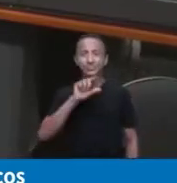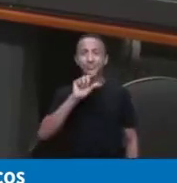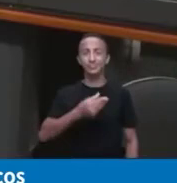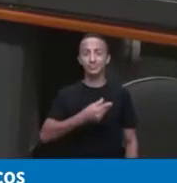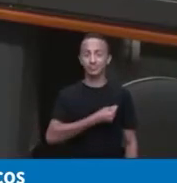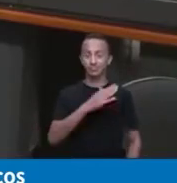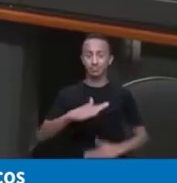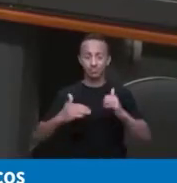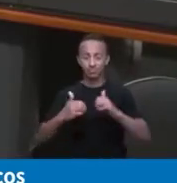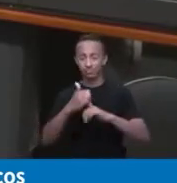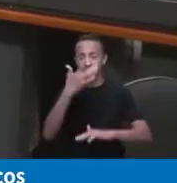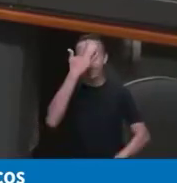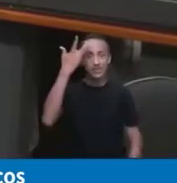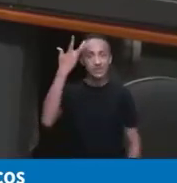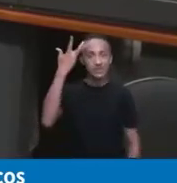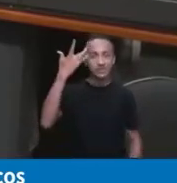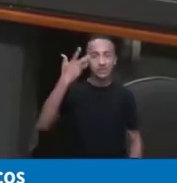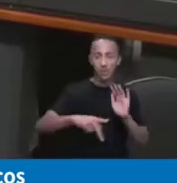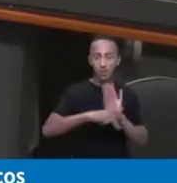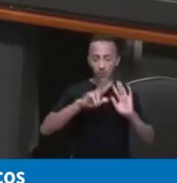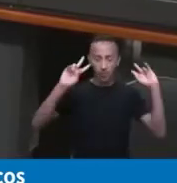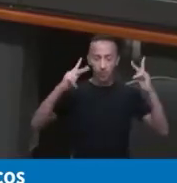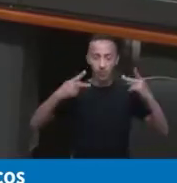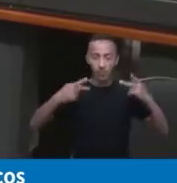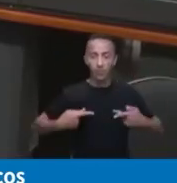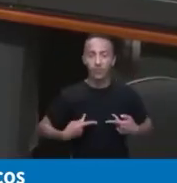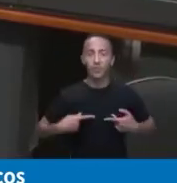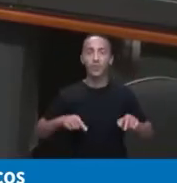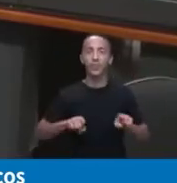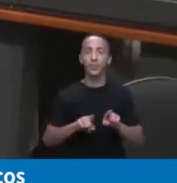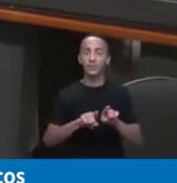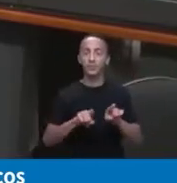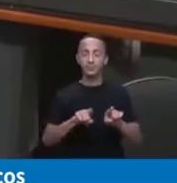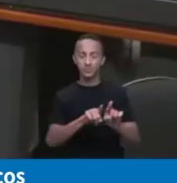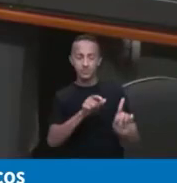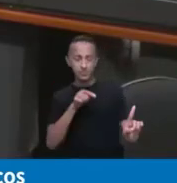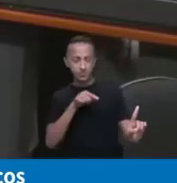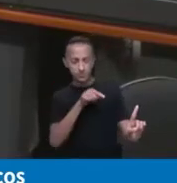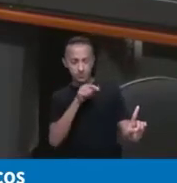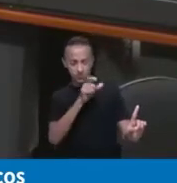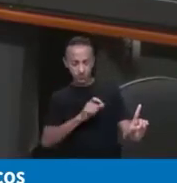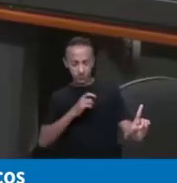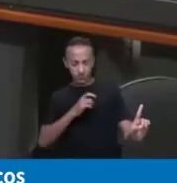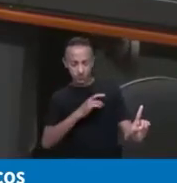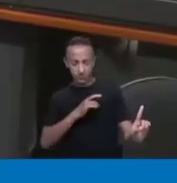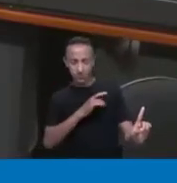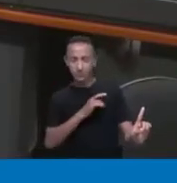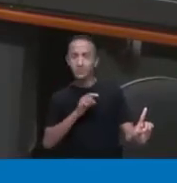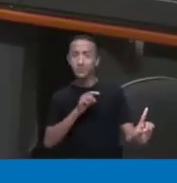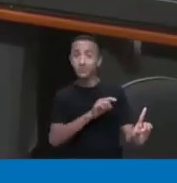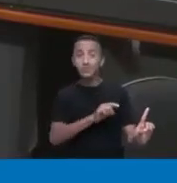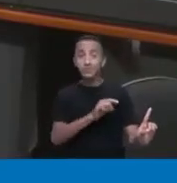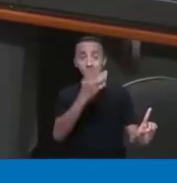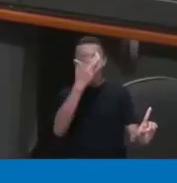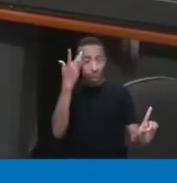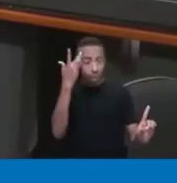autonomia, saúde mental e a própria dignidade humana. A dor invisível não pode continuar produzindo pessoas invisíveis e